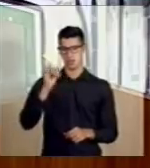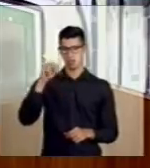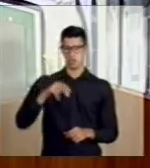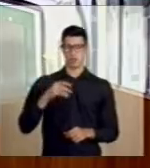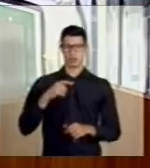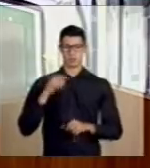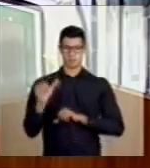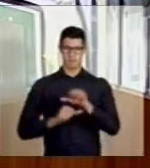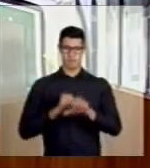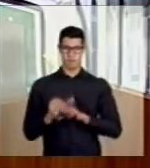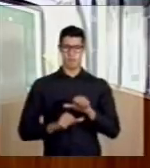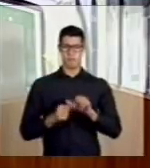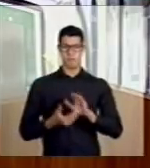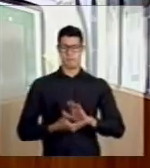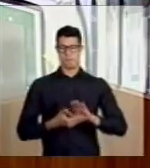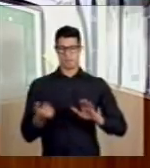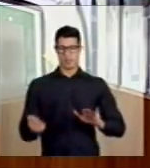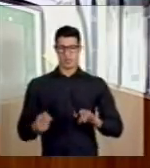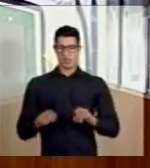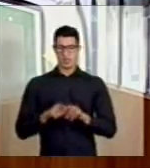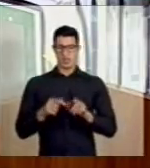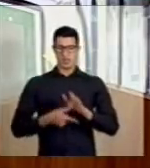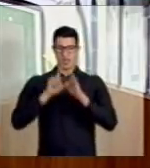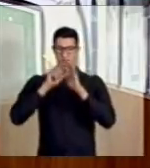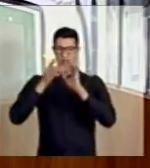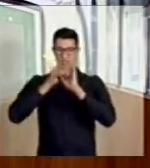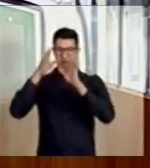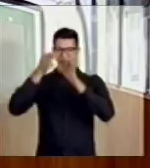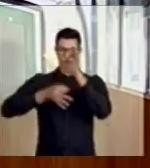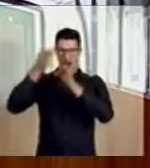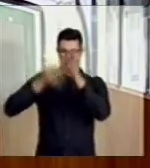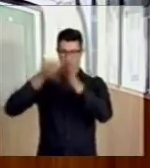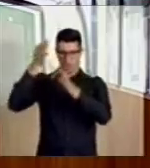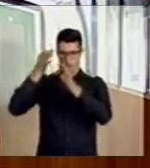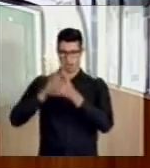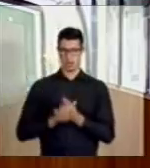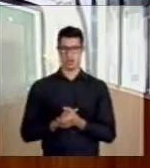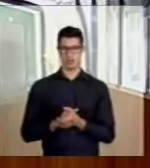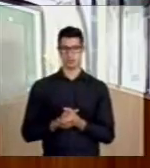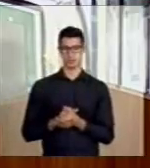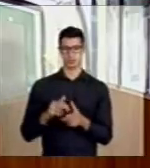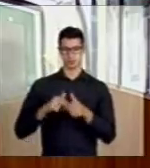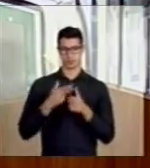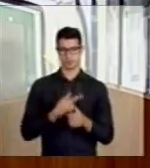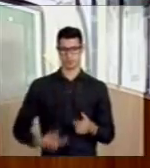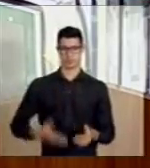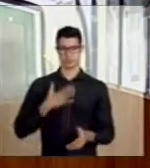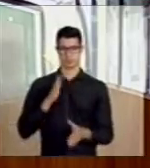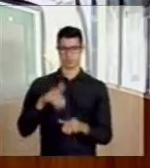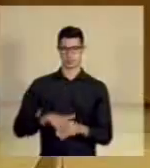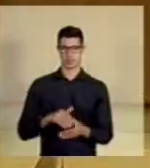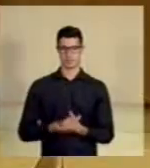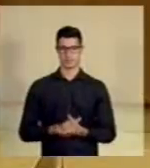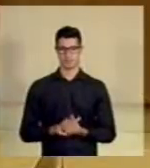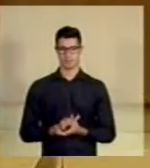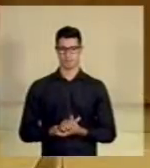de tornar dispensável a prévia autorização judicial. Nesse sentido, portanto, senhora presidente, é o meu voto.